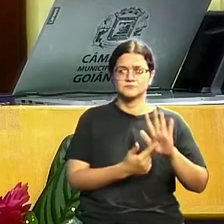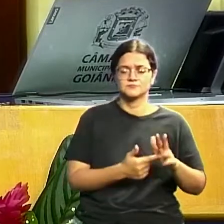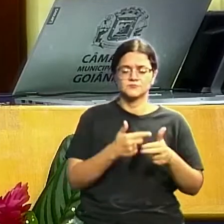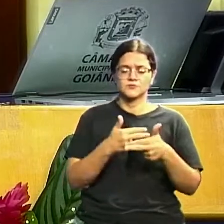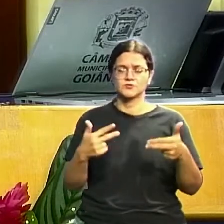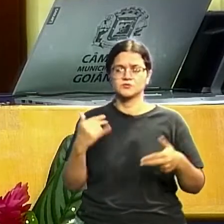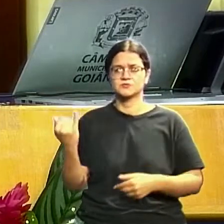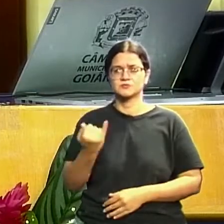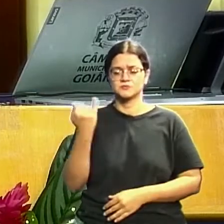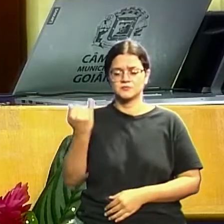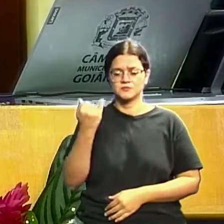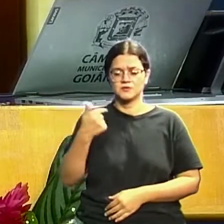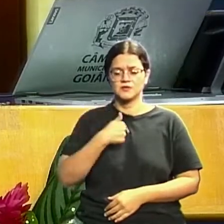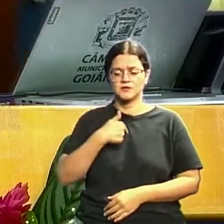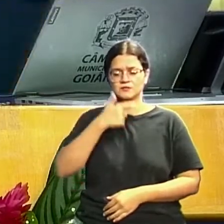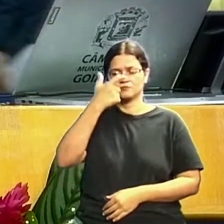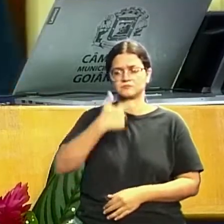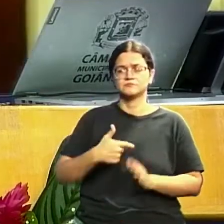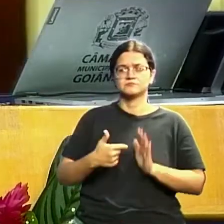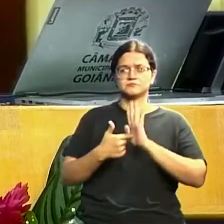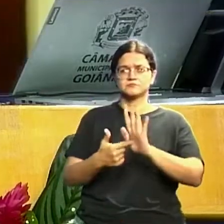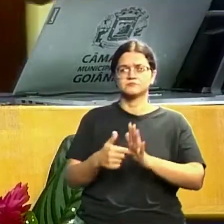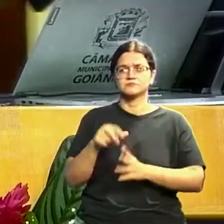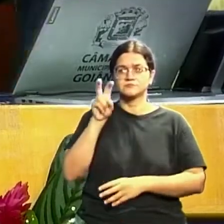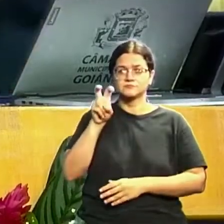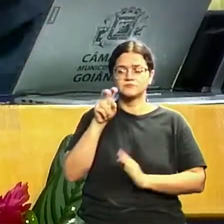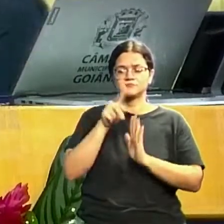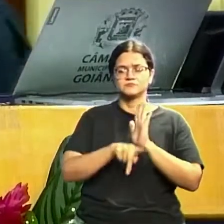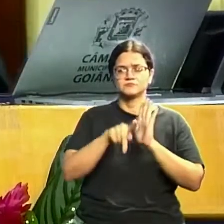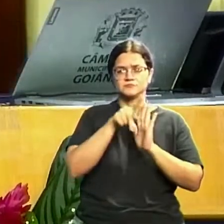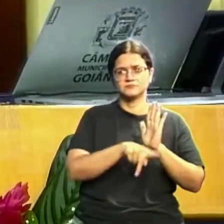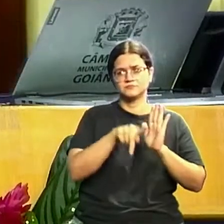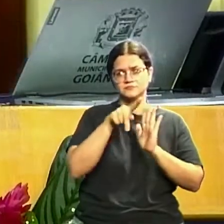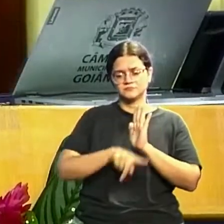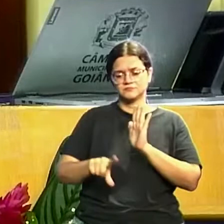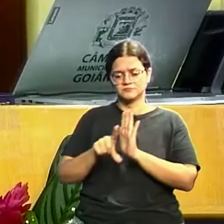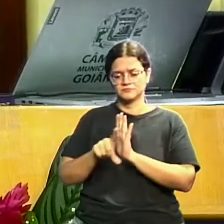de matérias. Estou apresentando 5 projetos de lei.